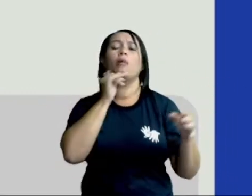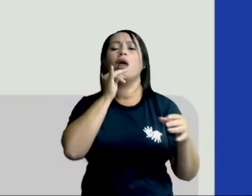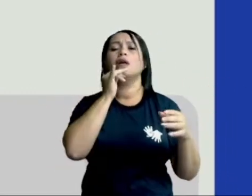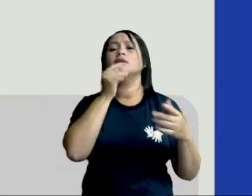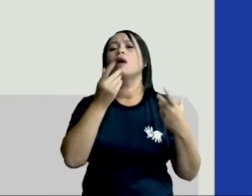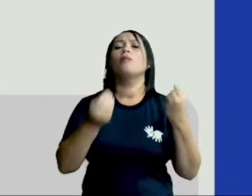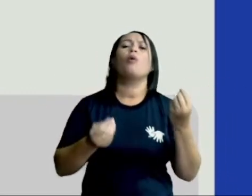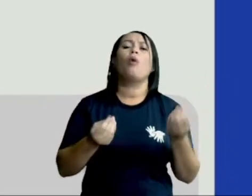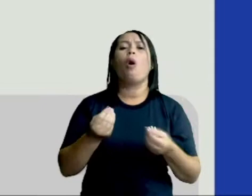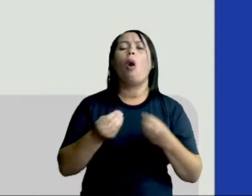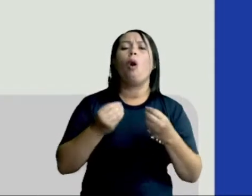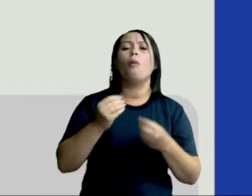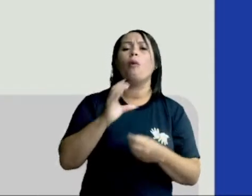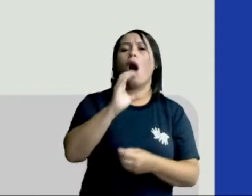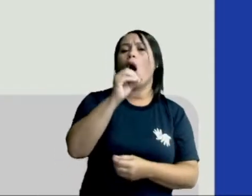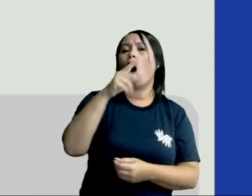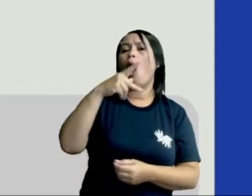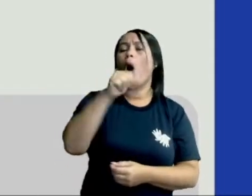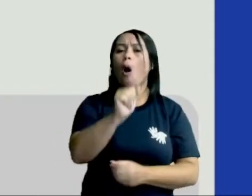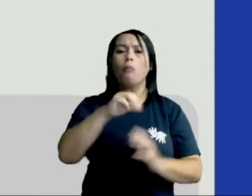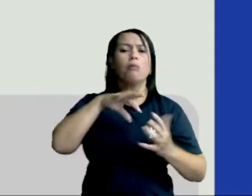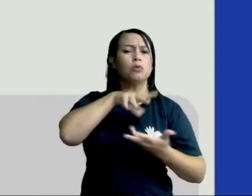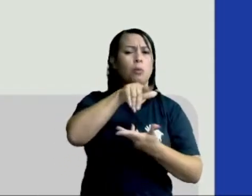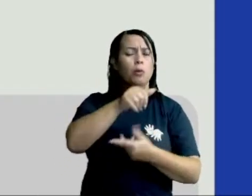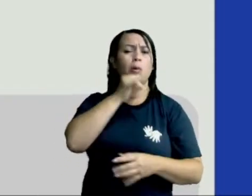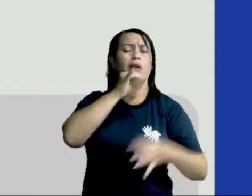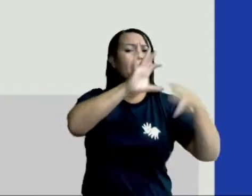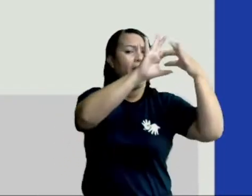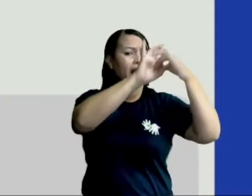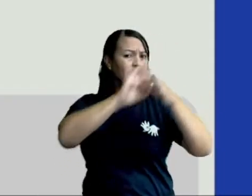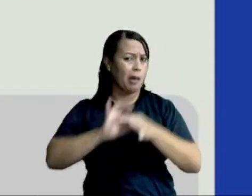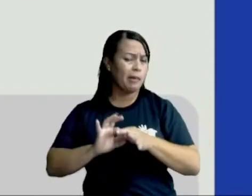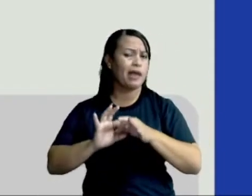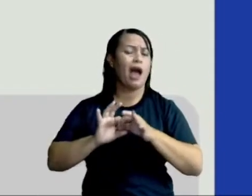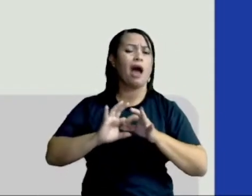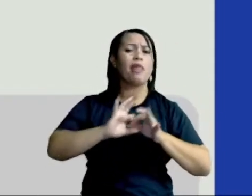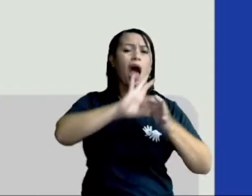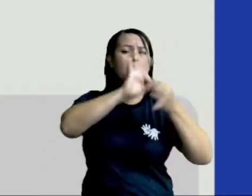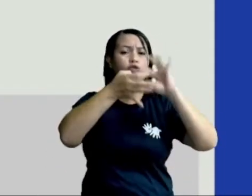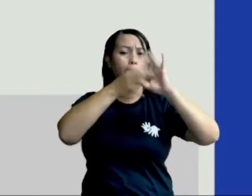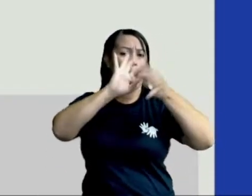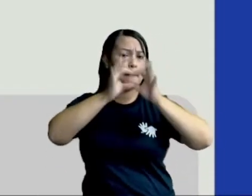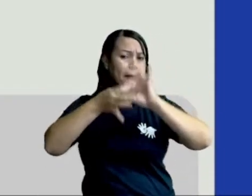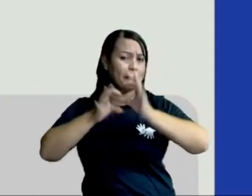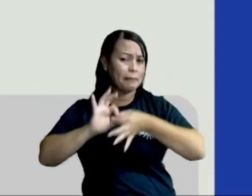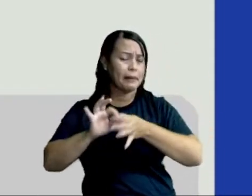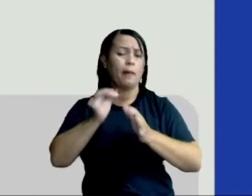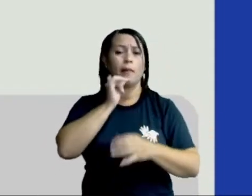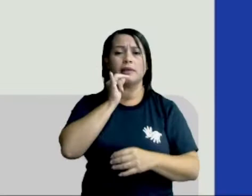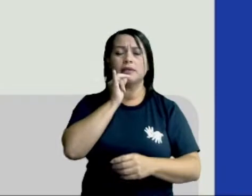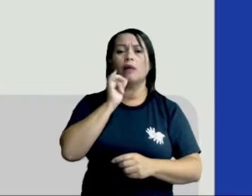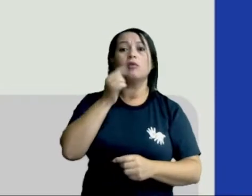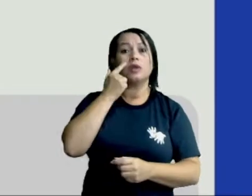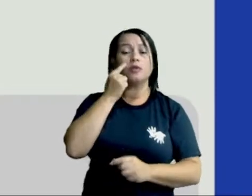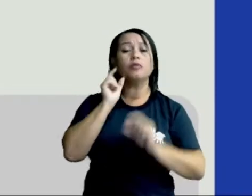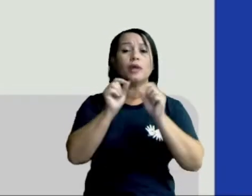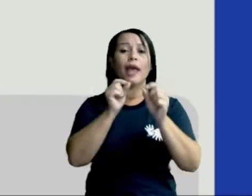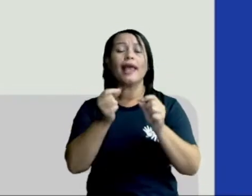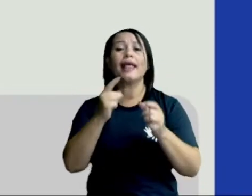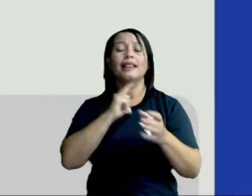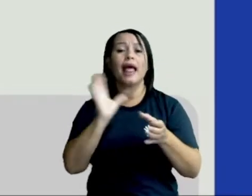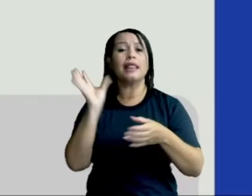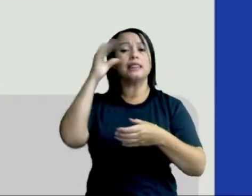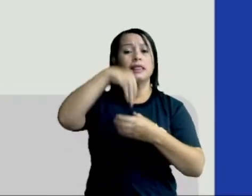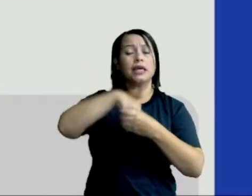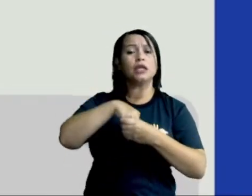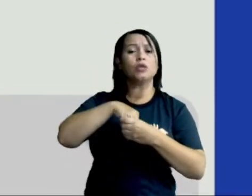do Mundo, como as Olimpíadas, por exemplo, a gente vai ver que é introduzido